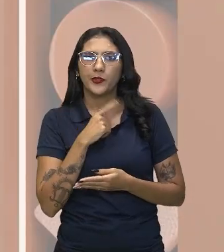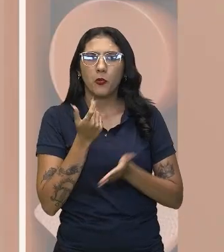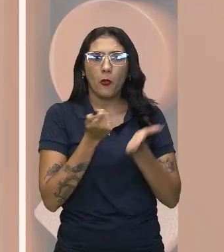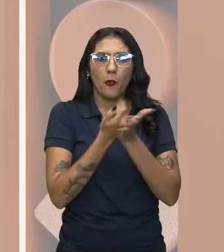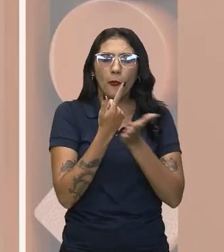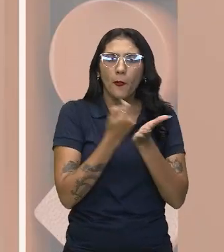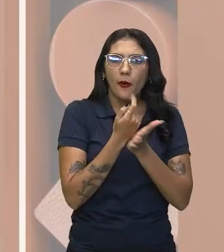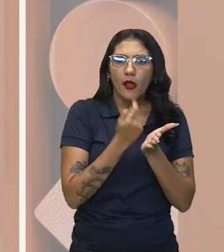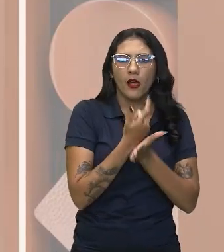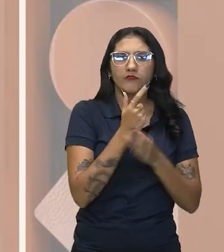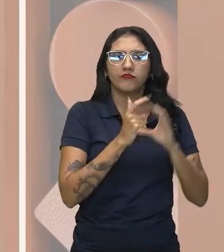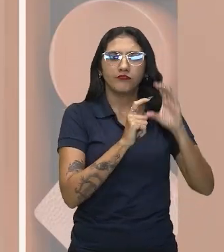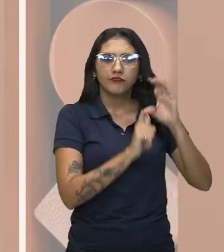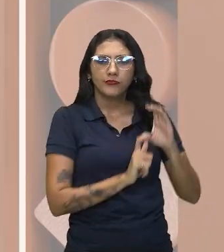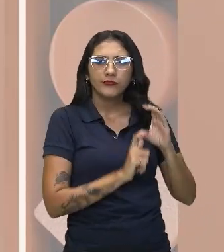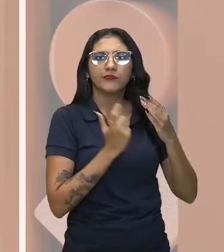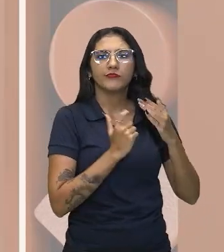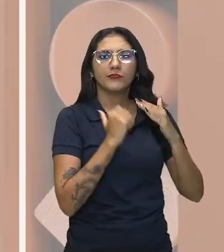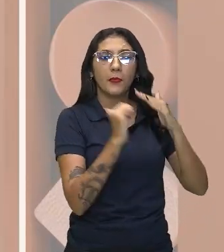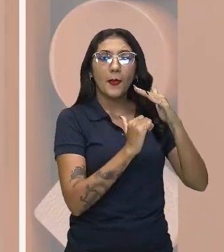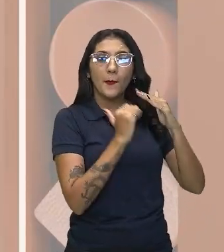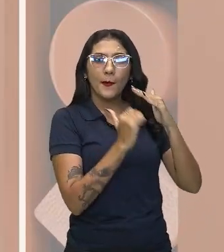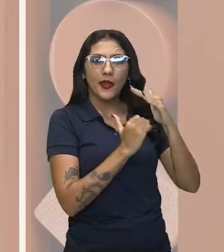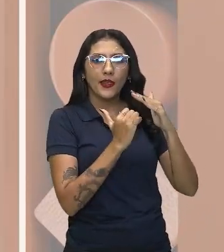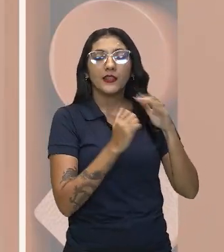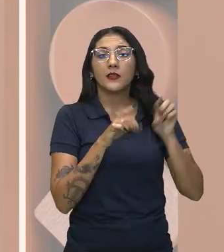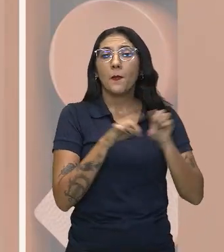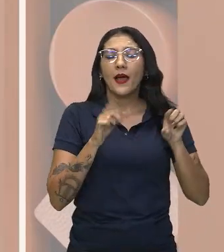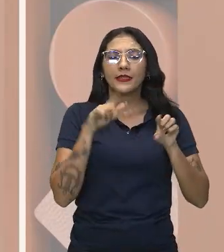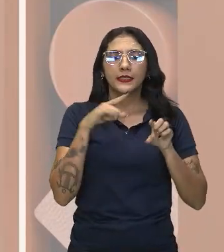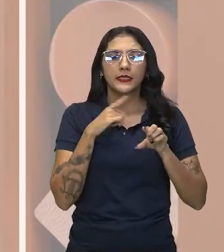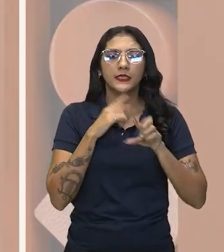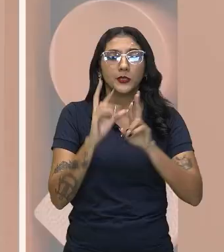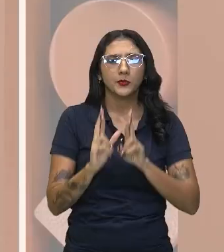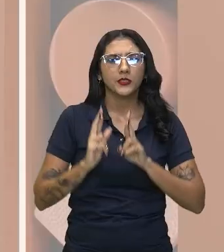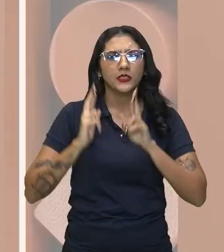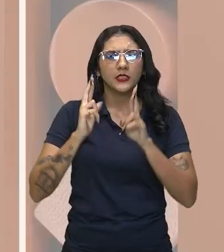de determinada empresa com o intuito de vender aquela